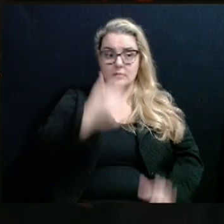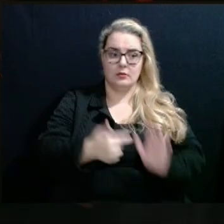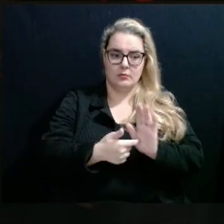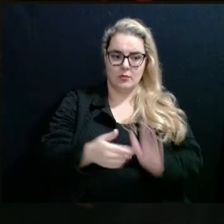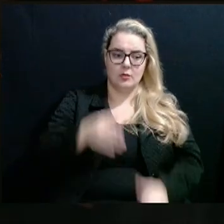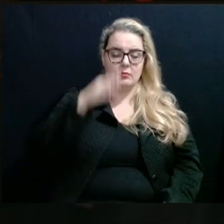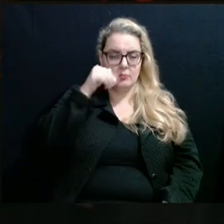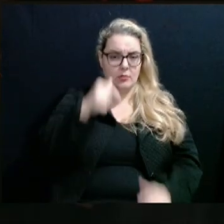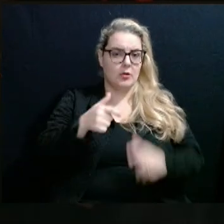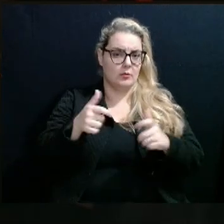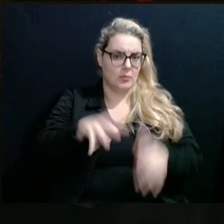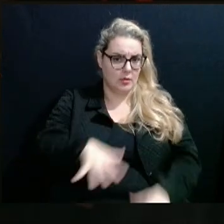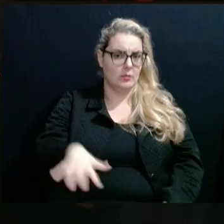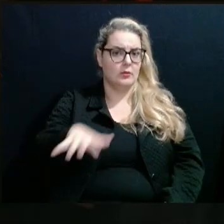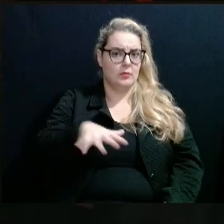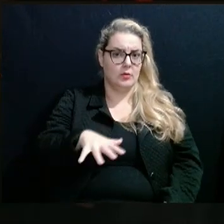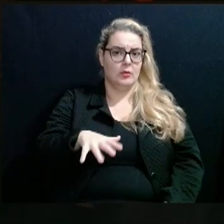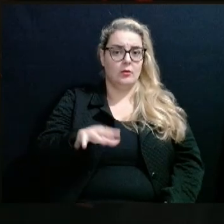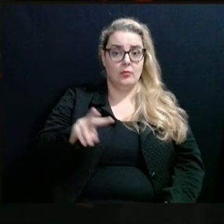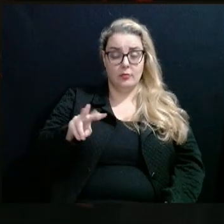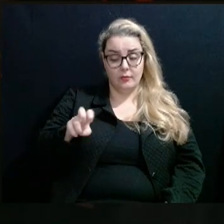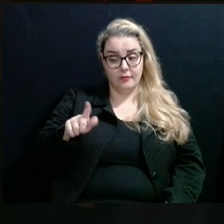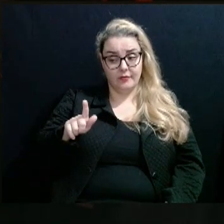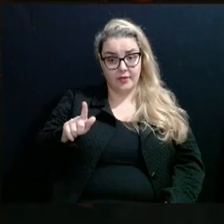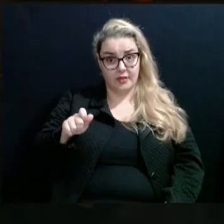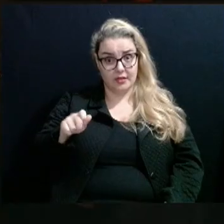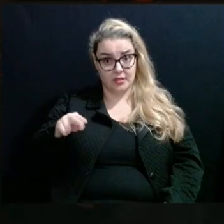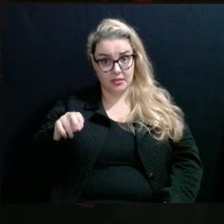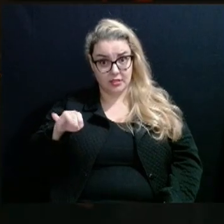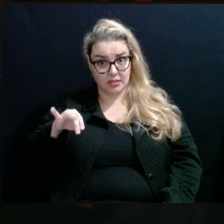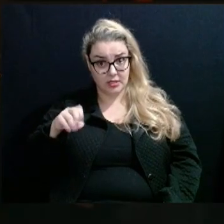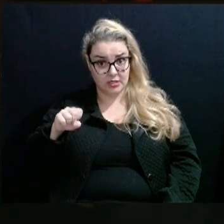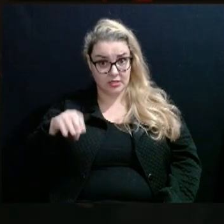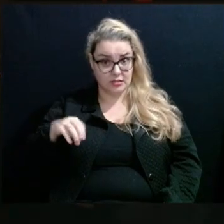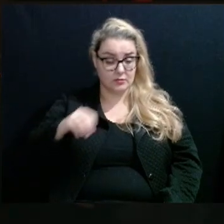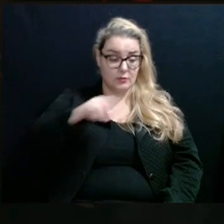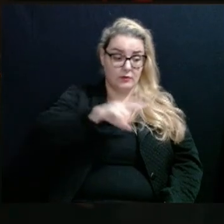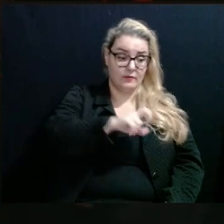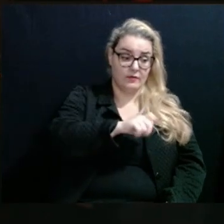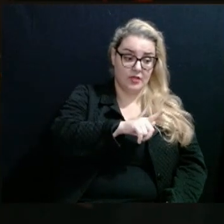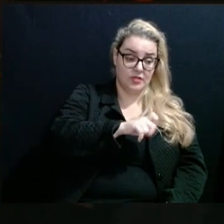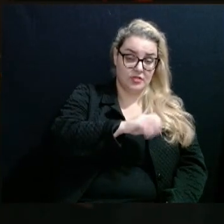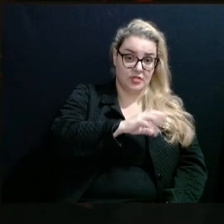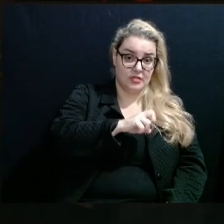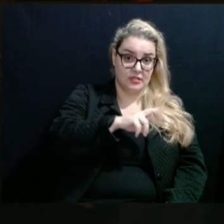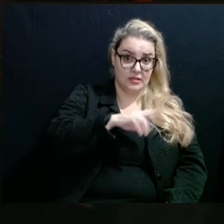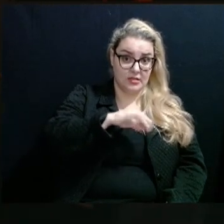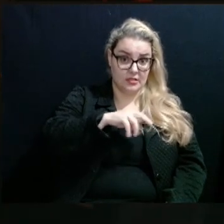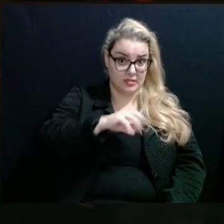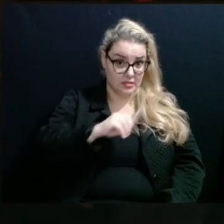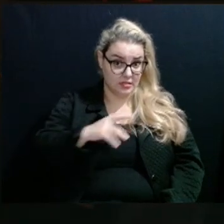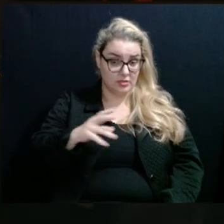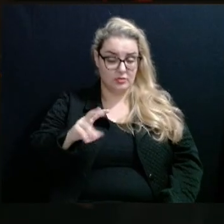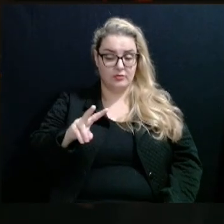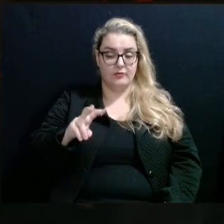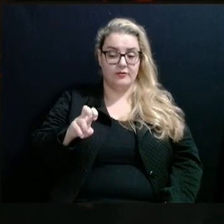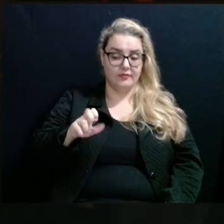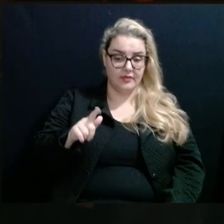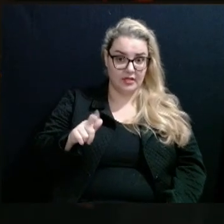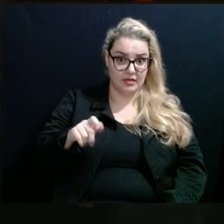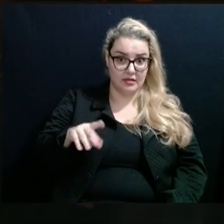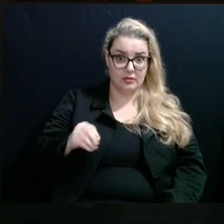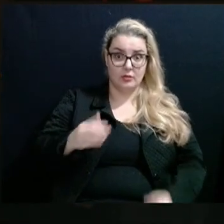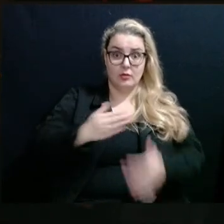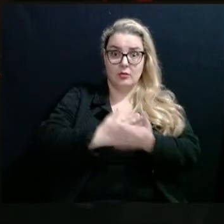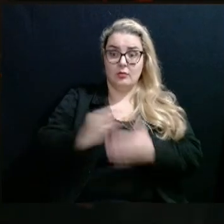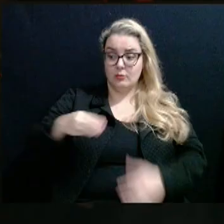né? O veganismo, o vegetariano, o vegano. Então, a gente começa com a Mara e a gente começa pelo básico. Qual